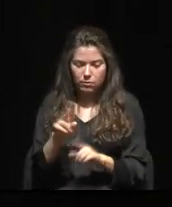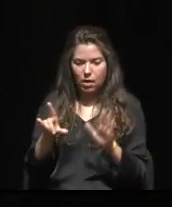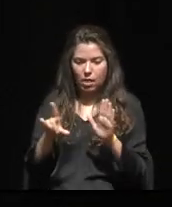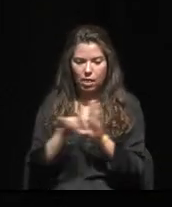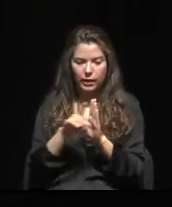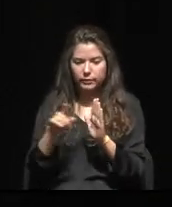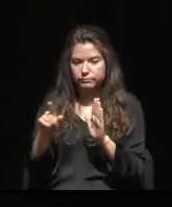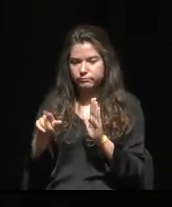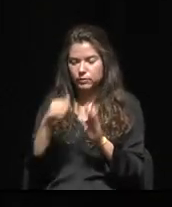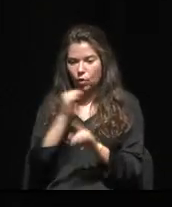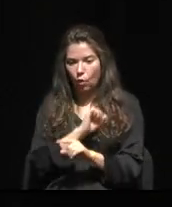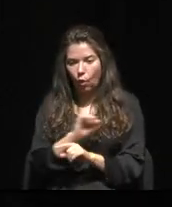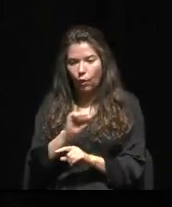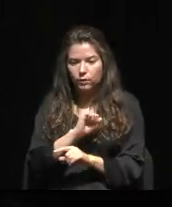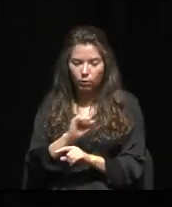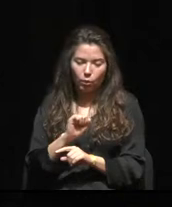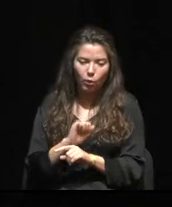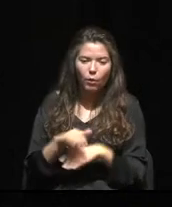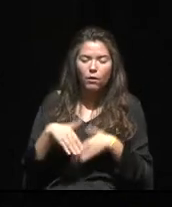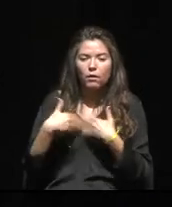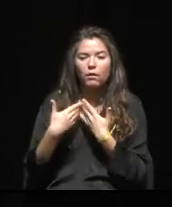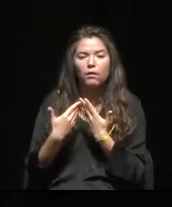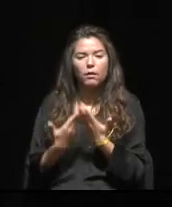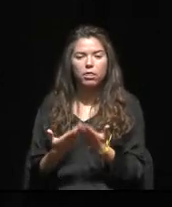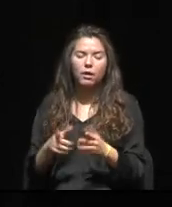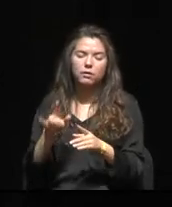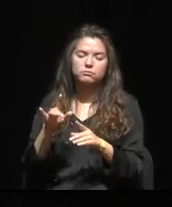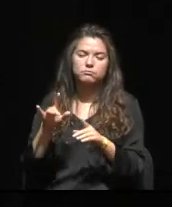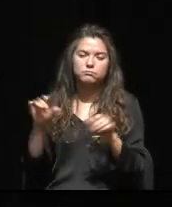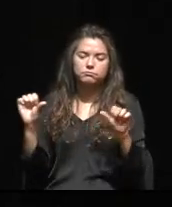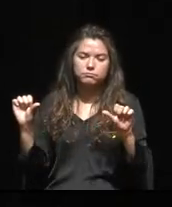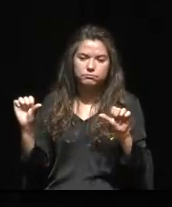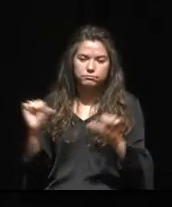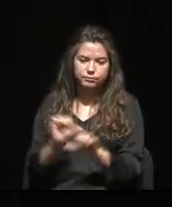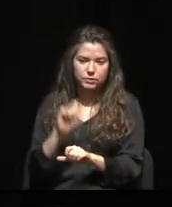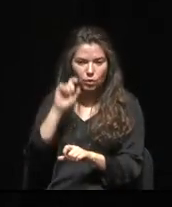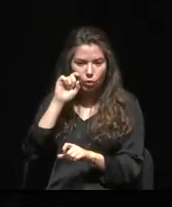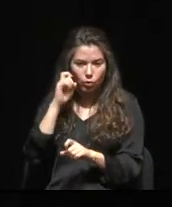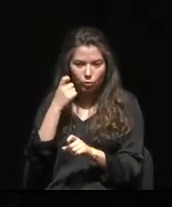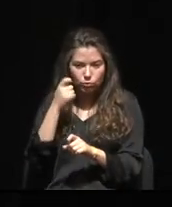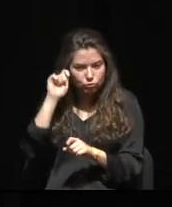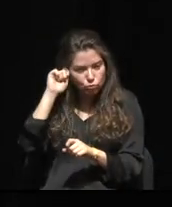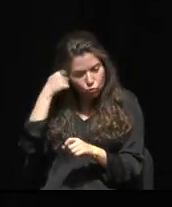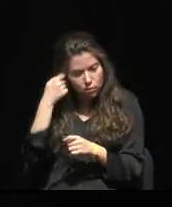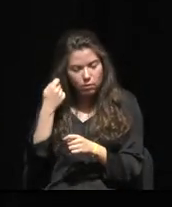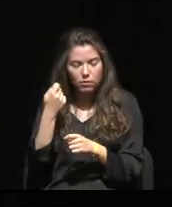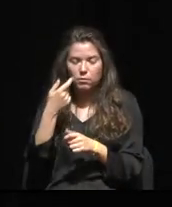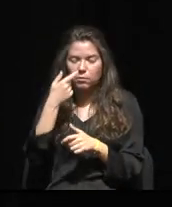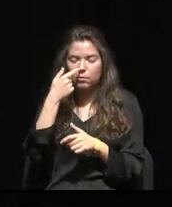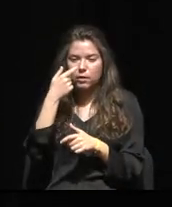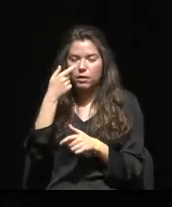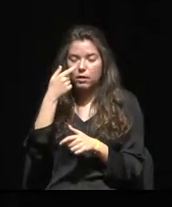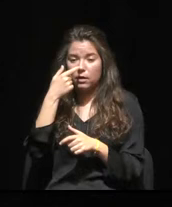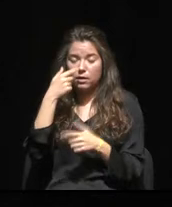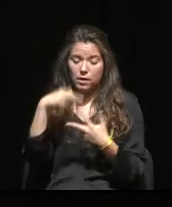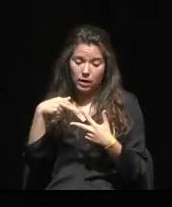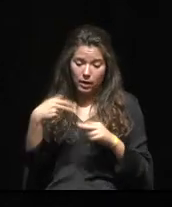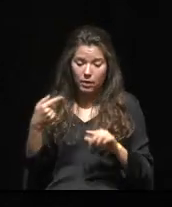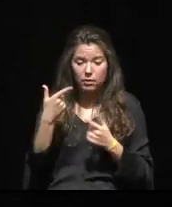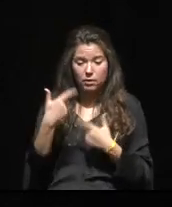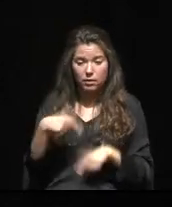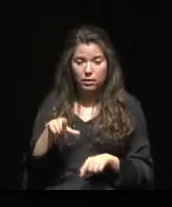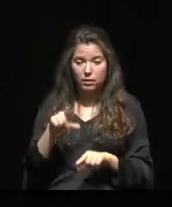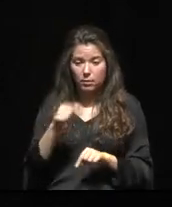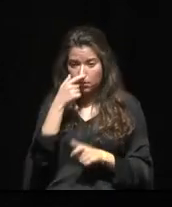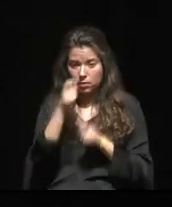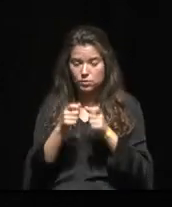lei que dá origem a um Claro prejuízo quer para fiscais quer para a câmara porém e após diversas